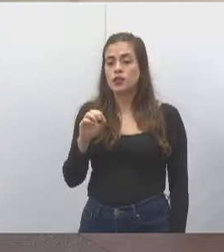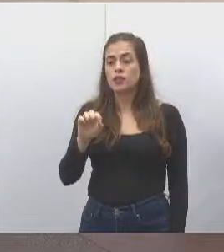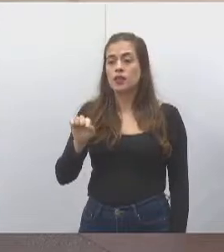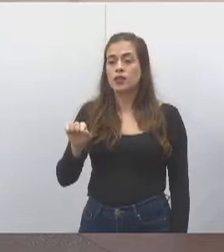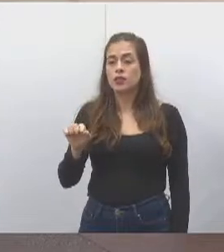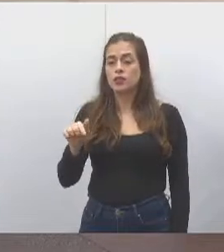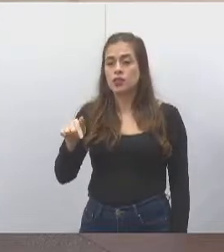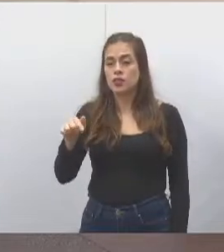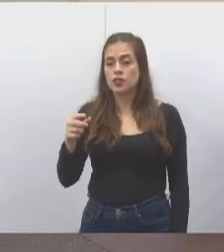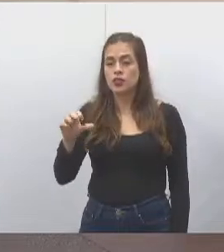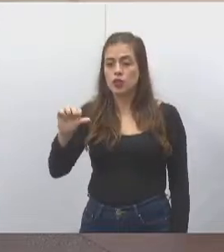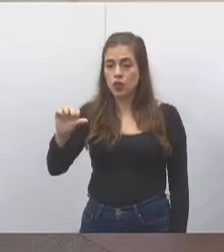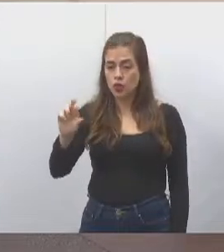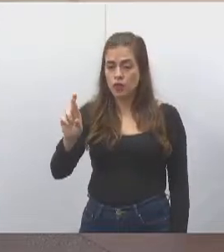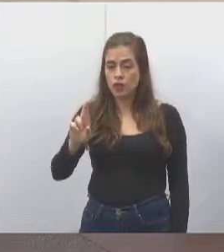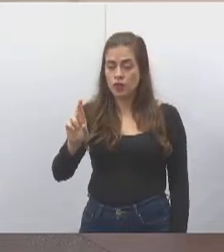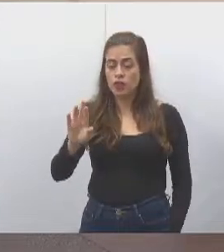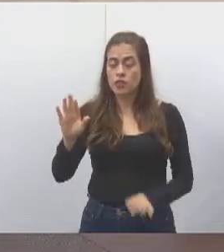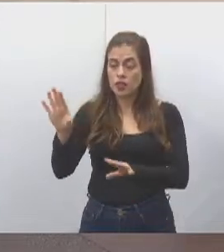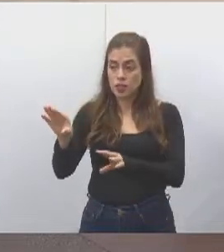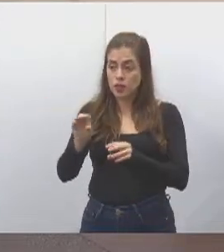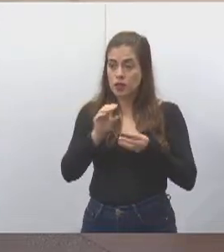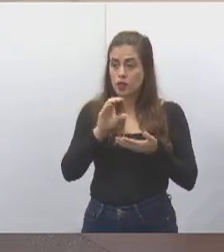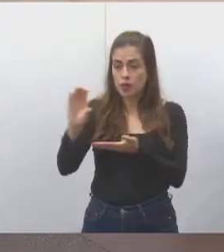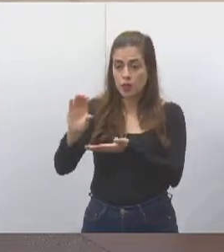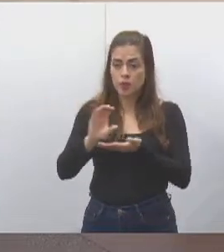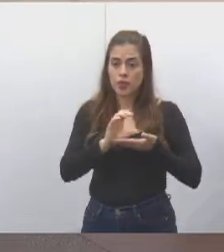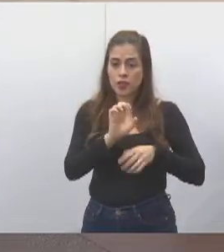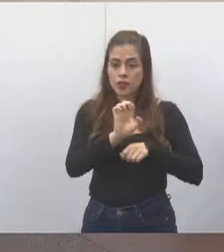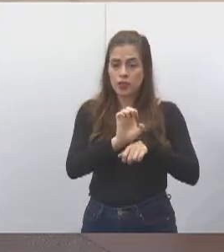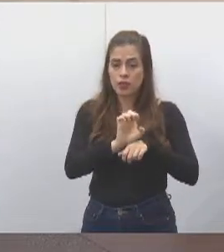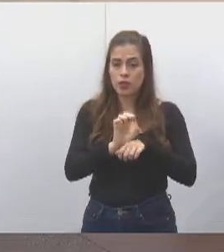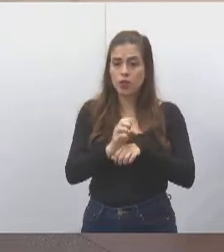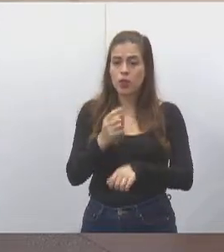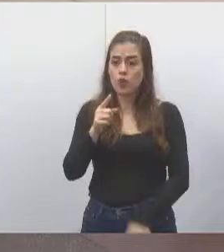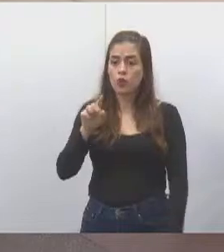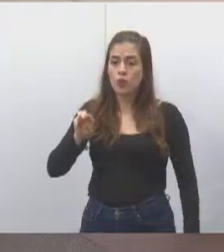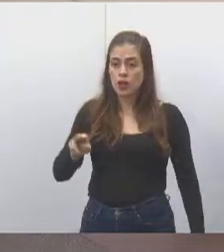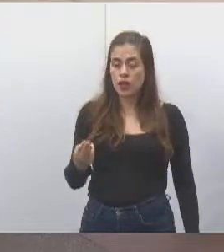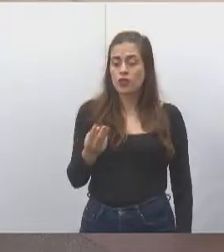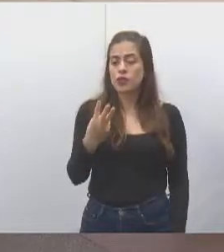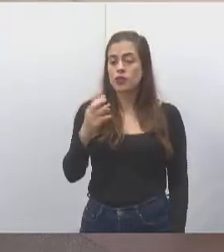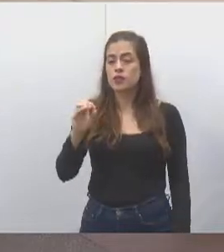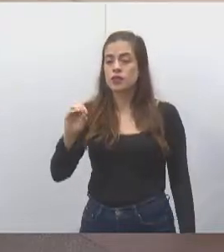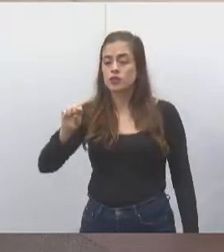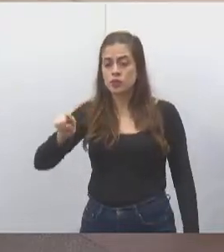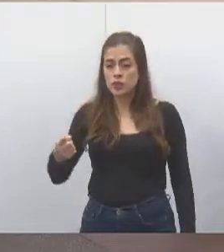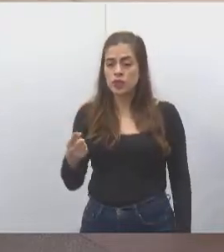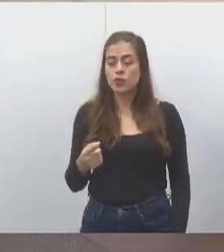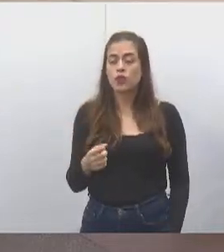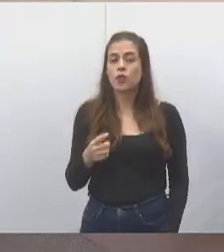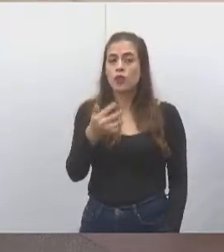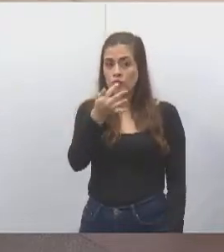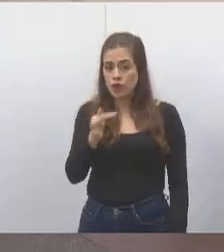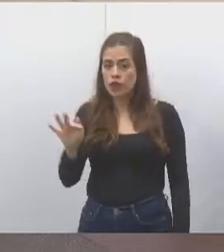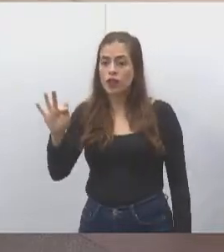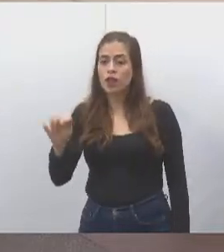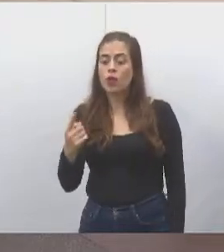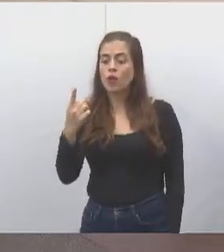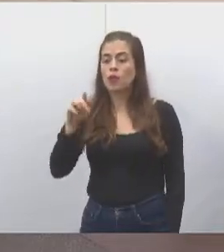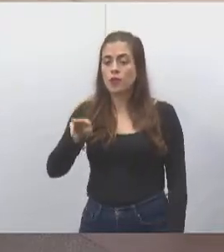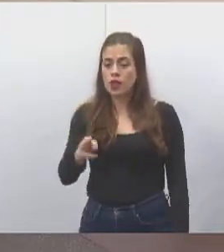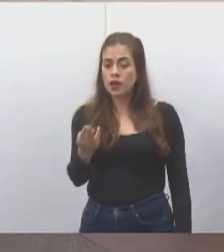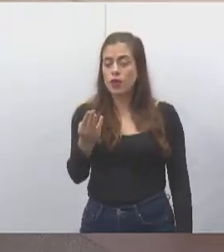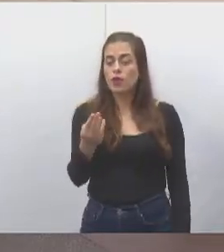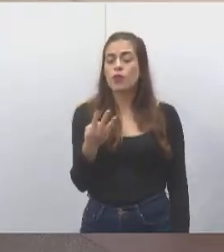29.772.079. Só de recurso estadual entrou 1.300.000, federal 1.400.000. O que acontece? Nós